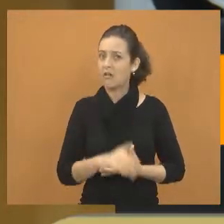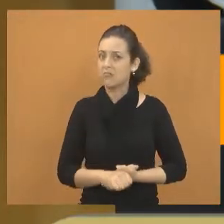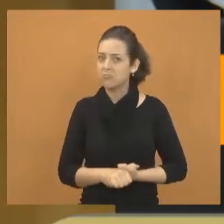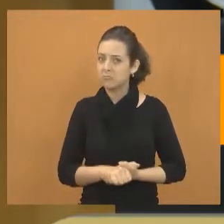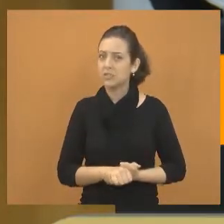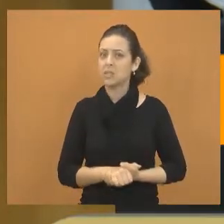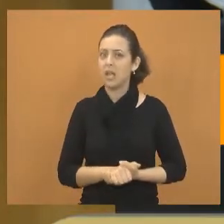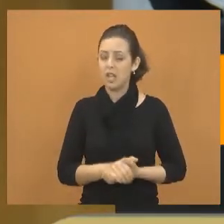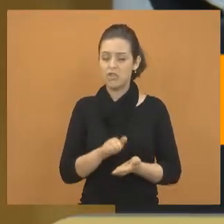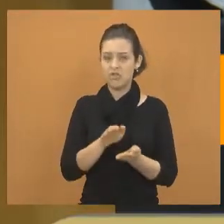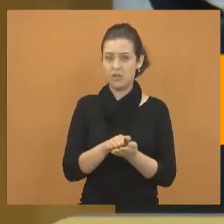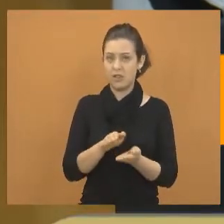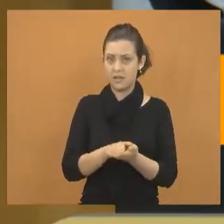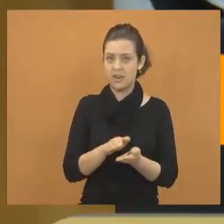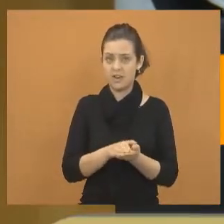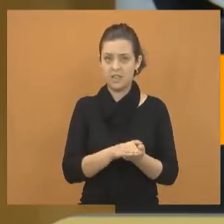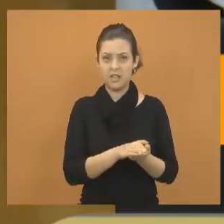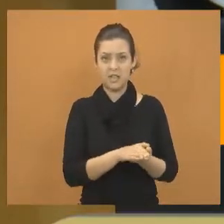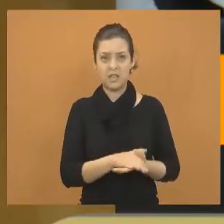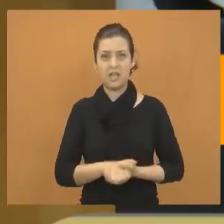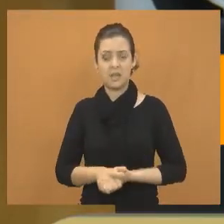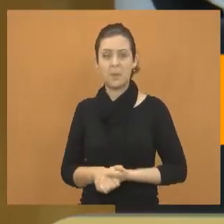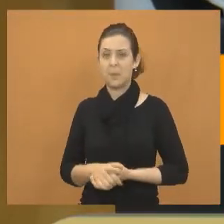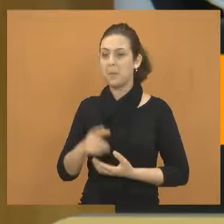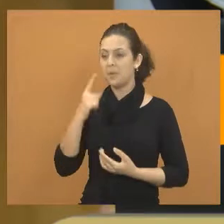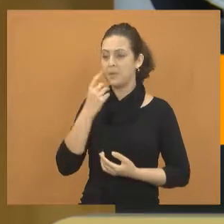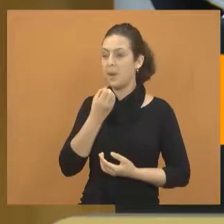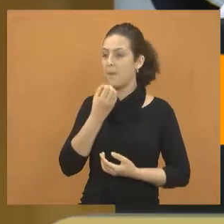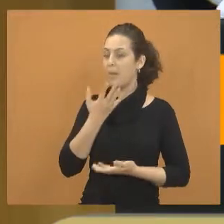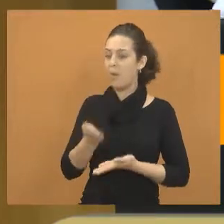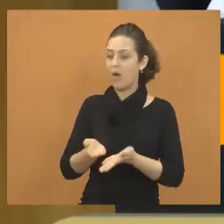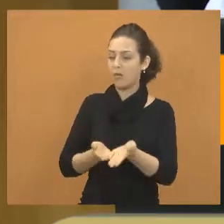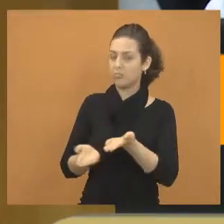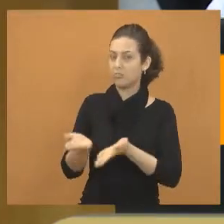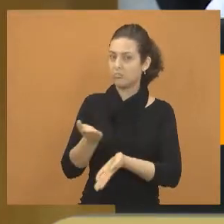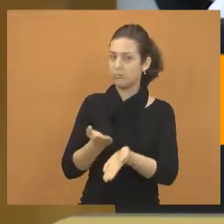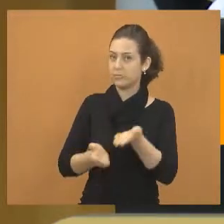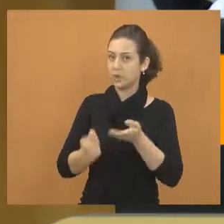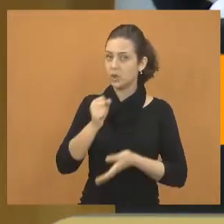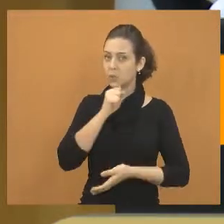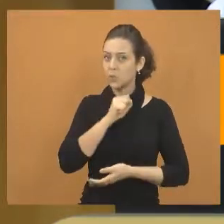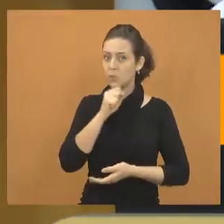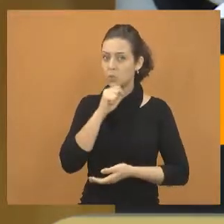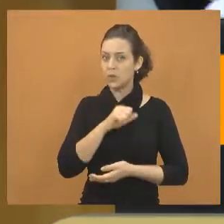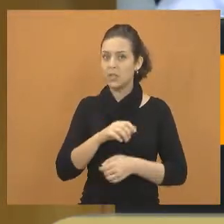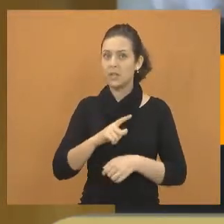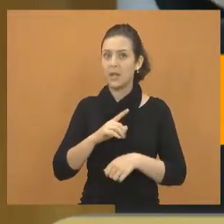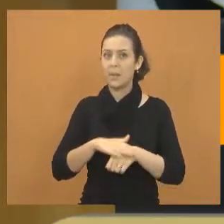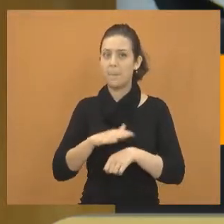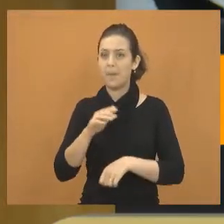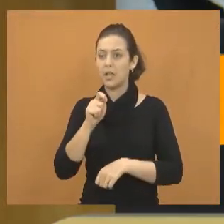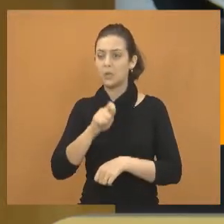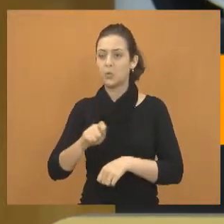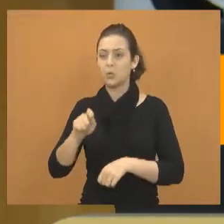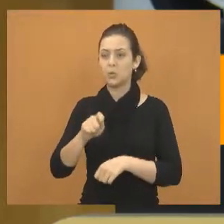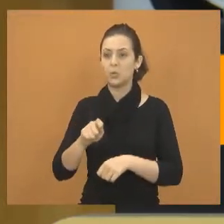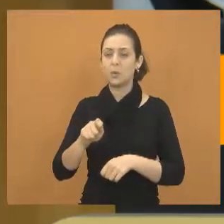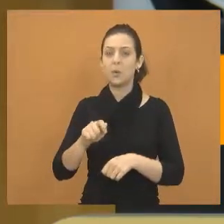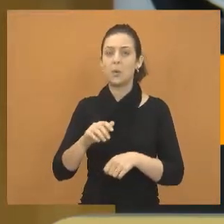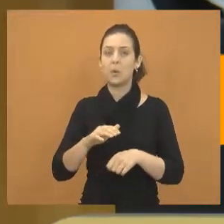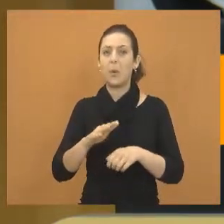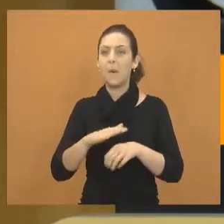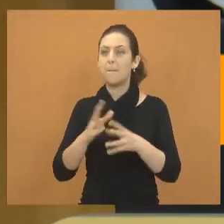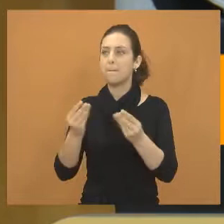Jacareí ainda é uma cidade que é considerada boa no tratamento ao idoso. Tem mais entidades que muitas cidades